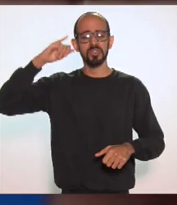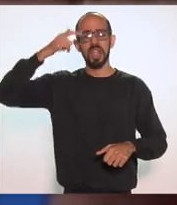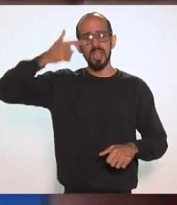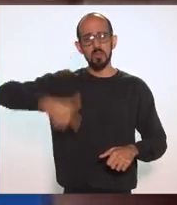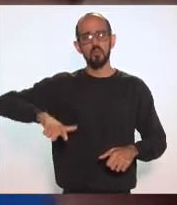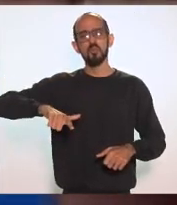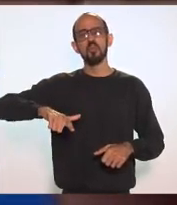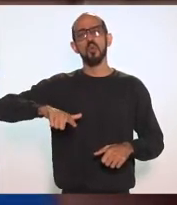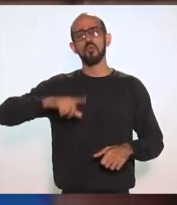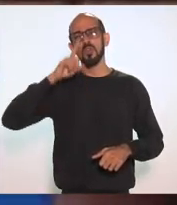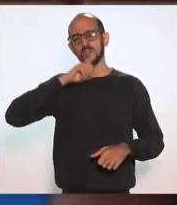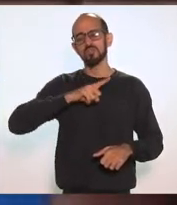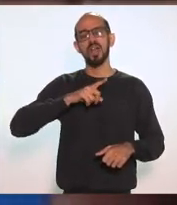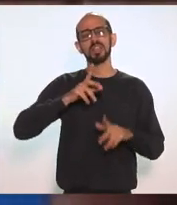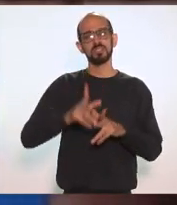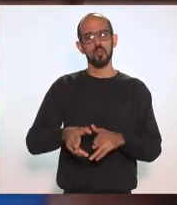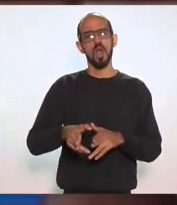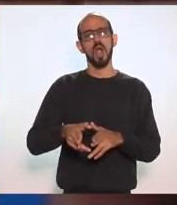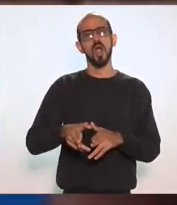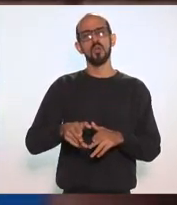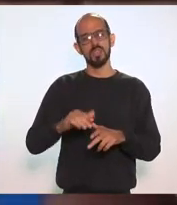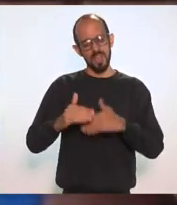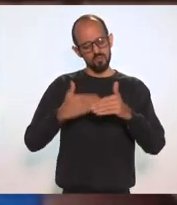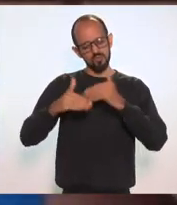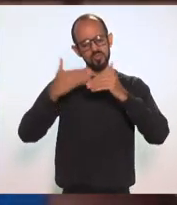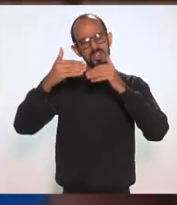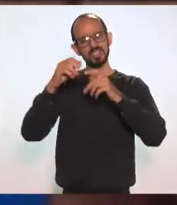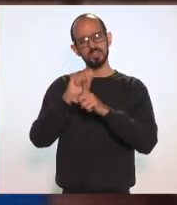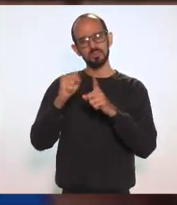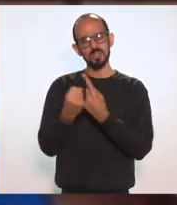erros e avance numa sociedade mais igual,